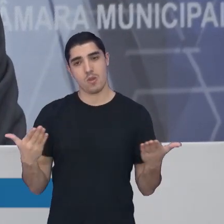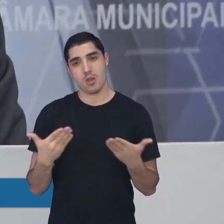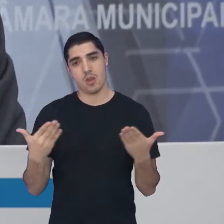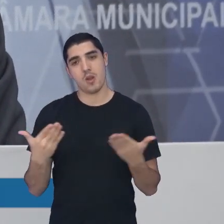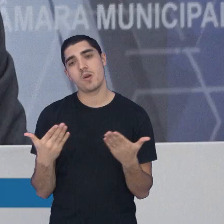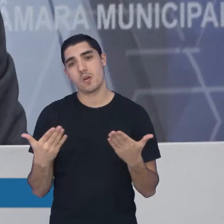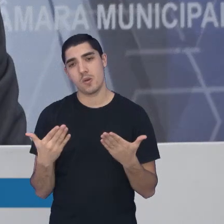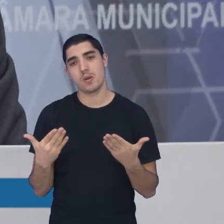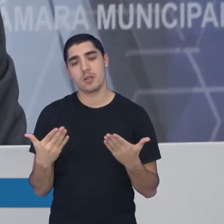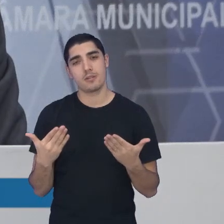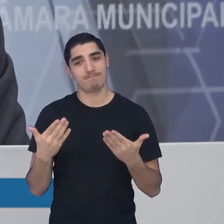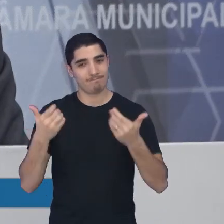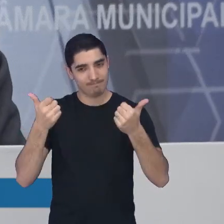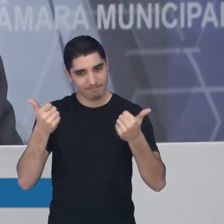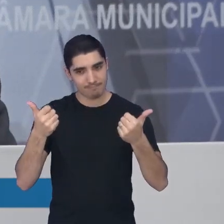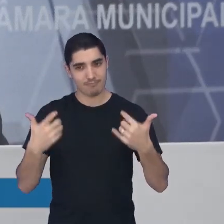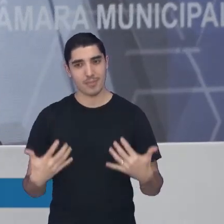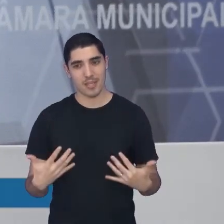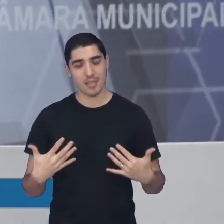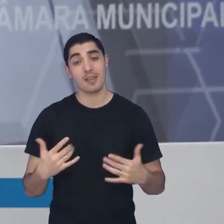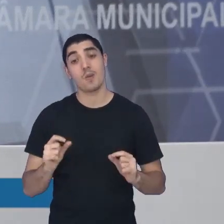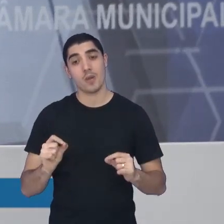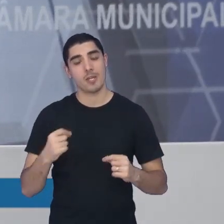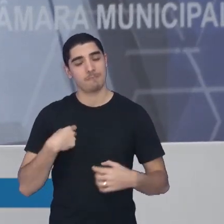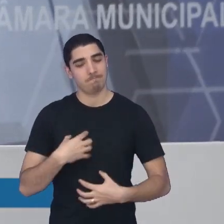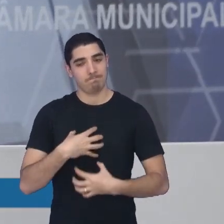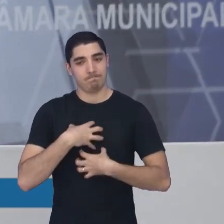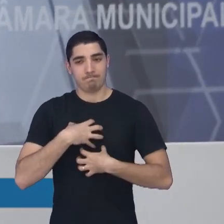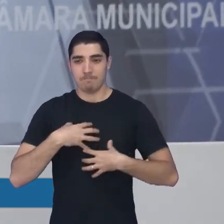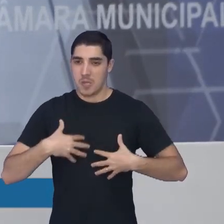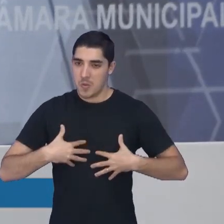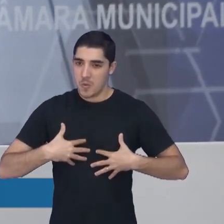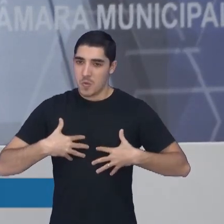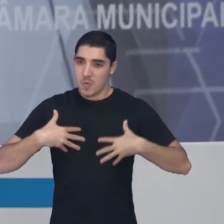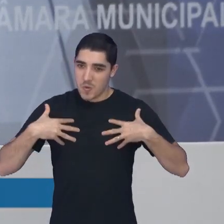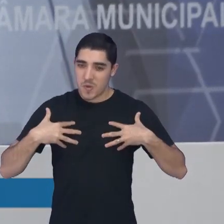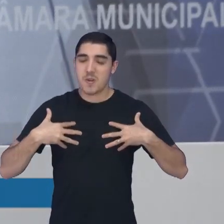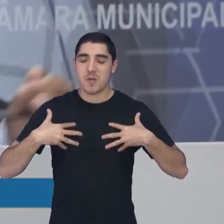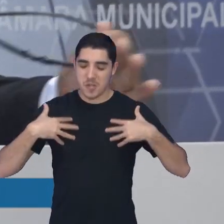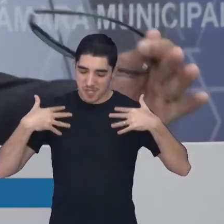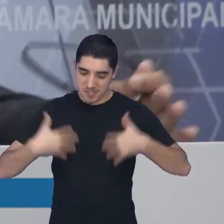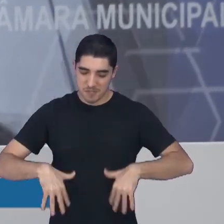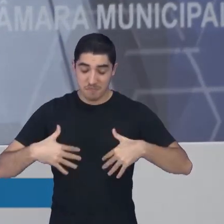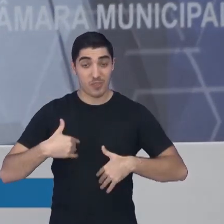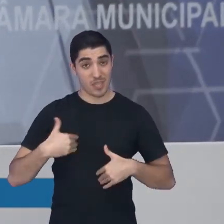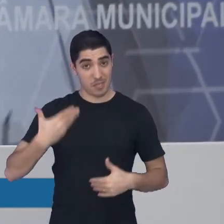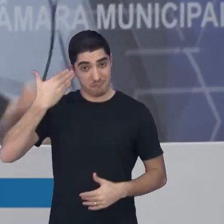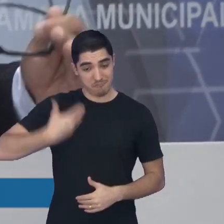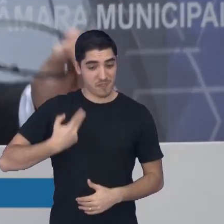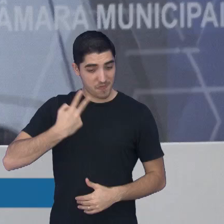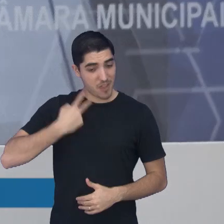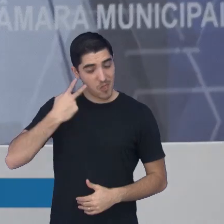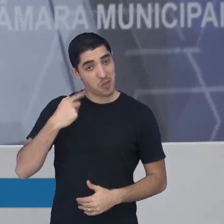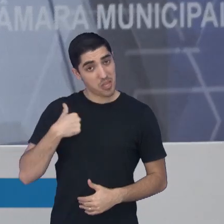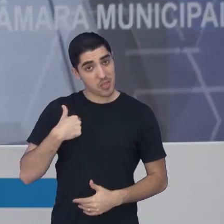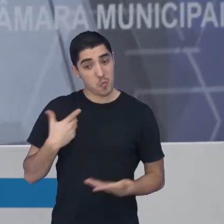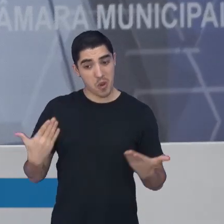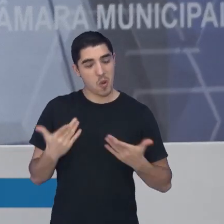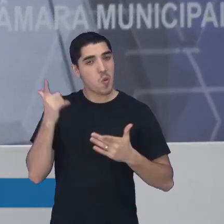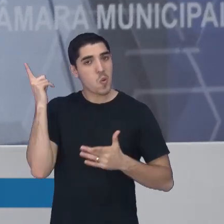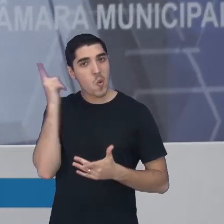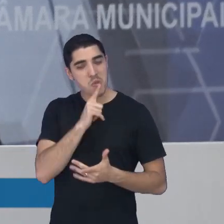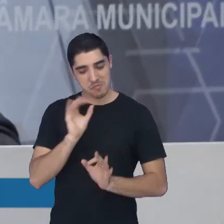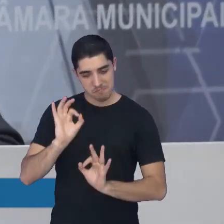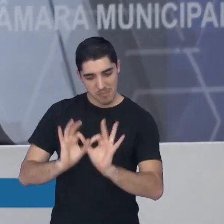aqui registrado a honra de poder, enquanto vereador, fazer essa homenagem, merecida homenagem.